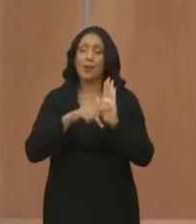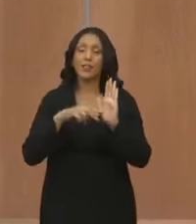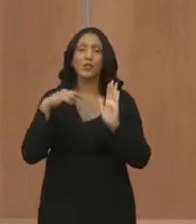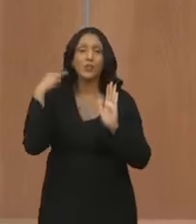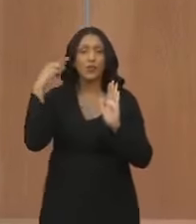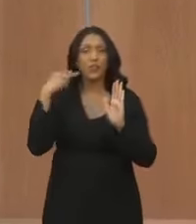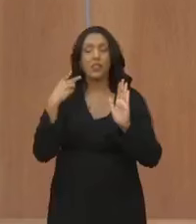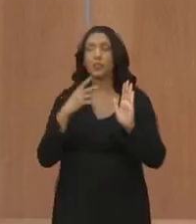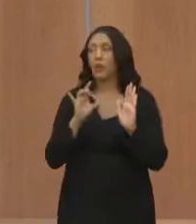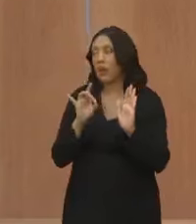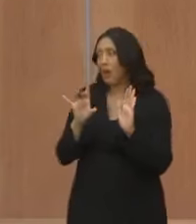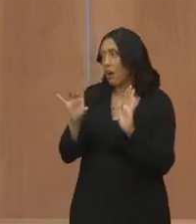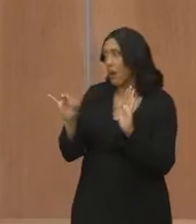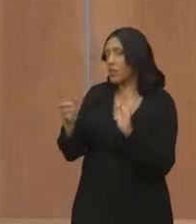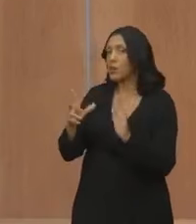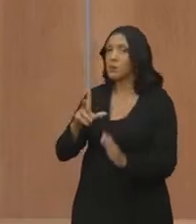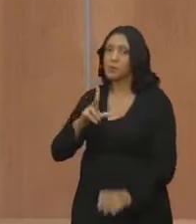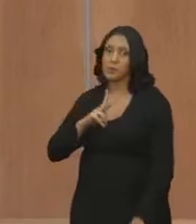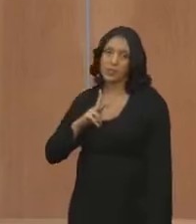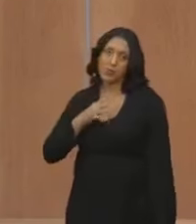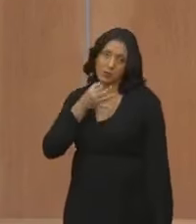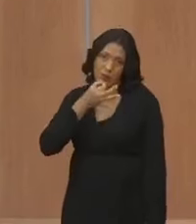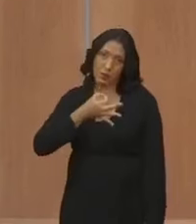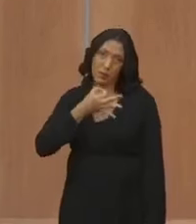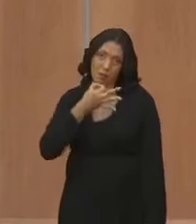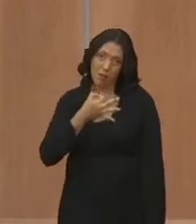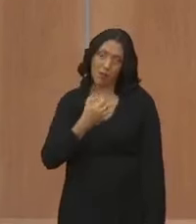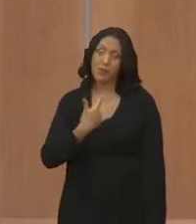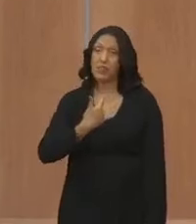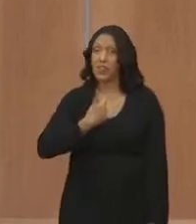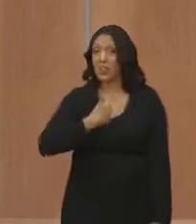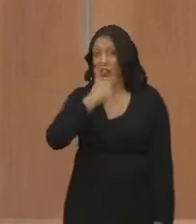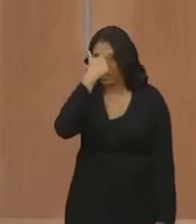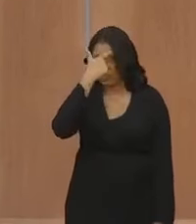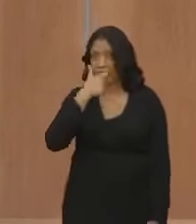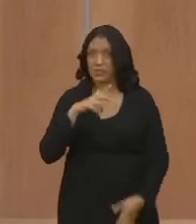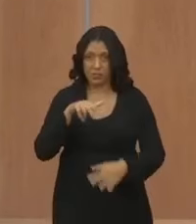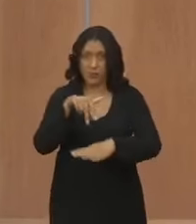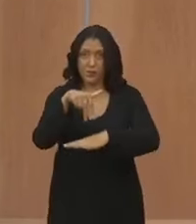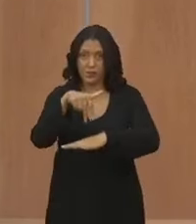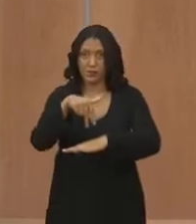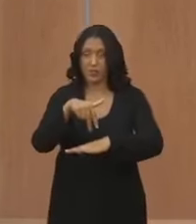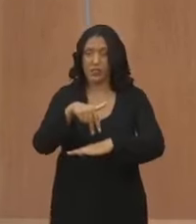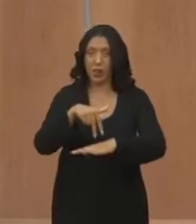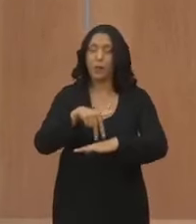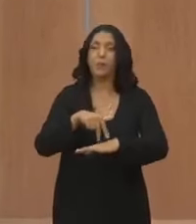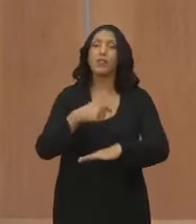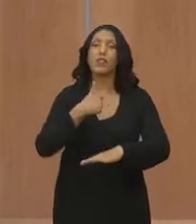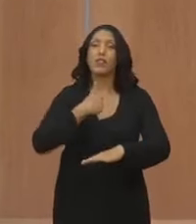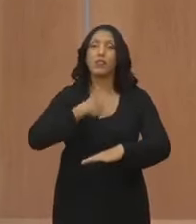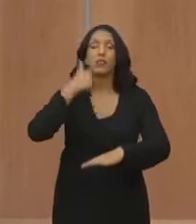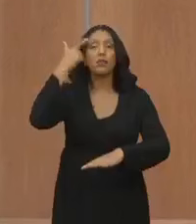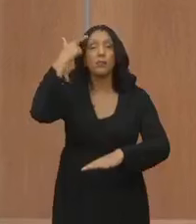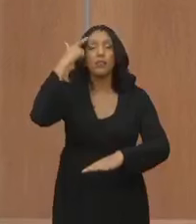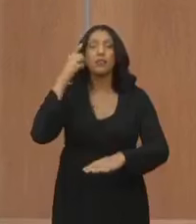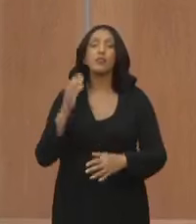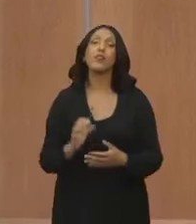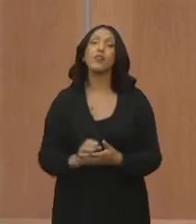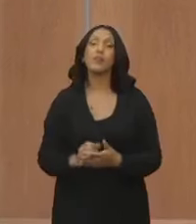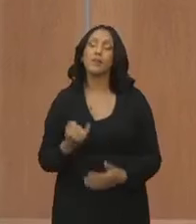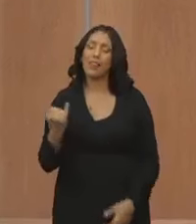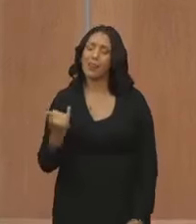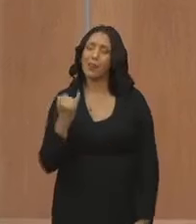opiniões. E eu quero dizer aqui para vocês, da importância que é